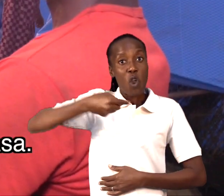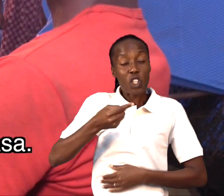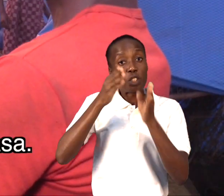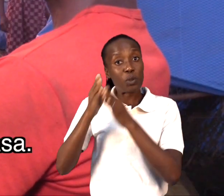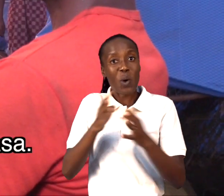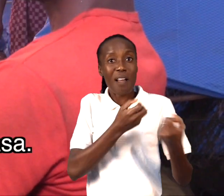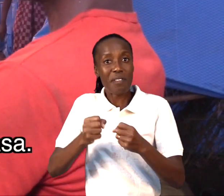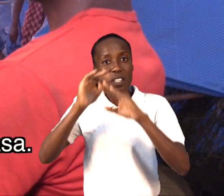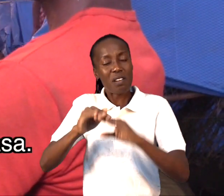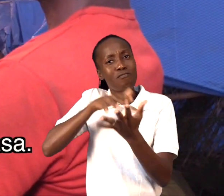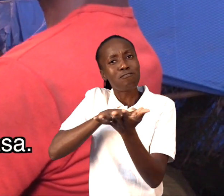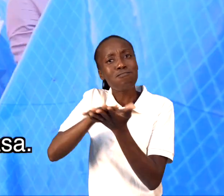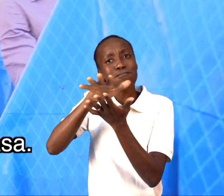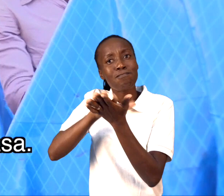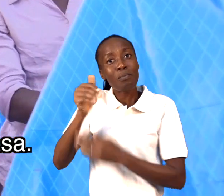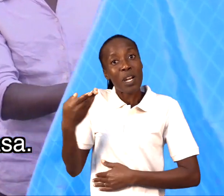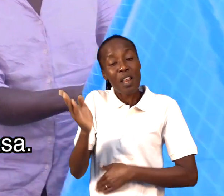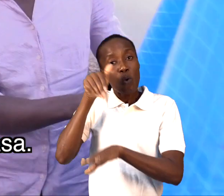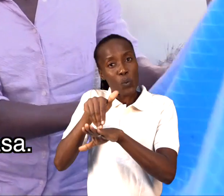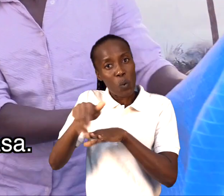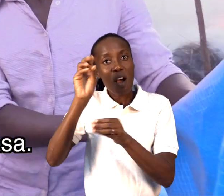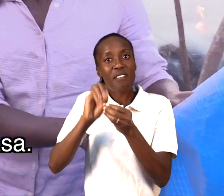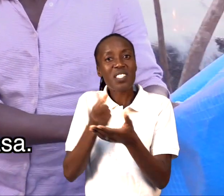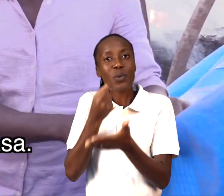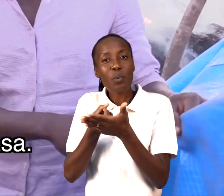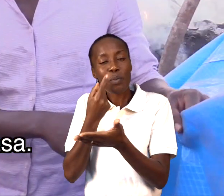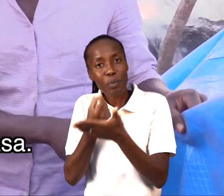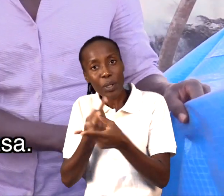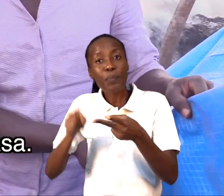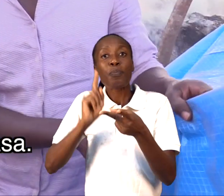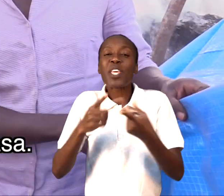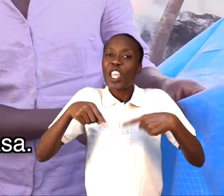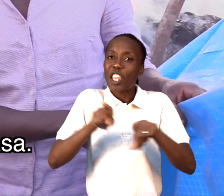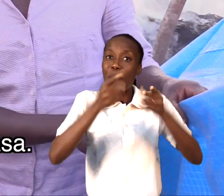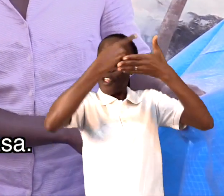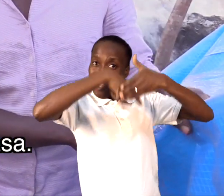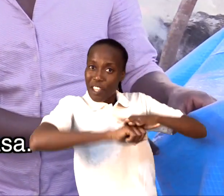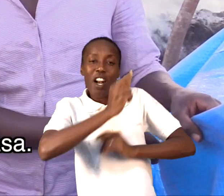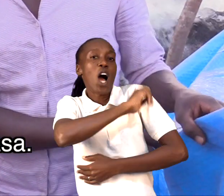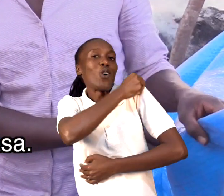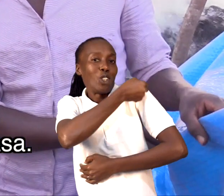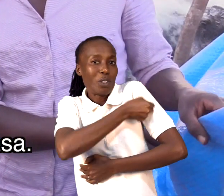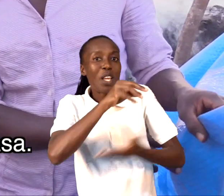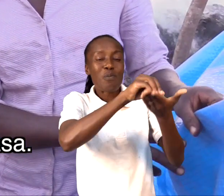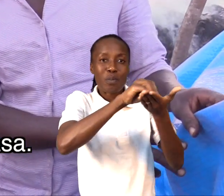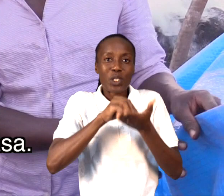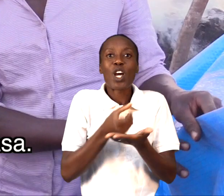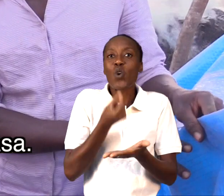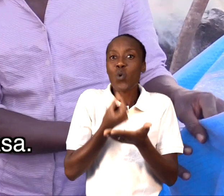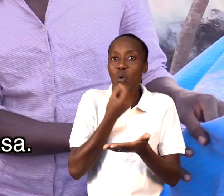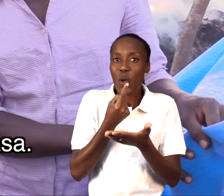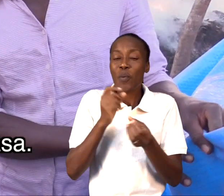nossos ativistas estão a sensibilizar de modo a continuar a fazer esse tratamento e não só, de modo a ir ao hospital para